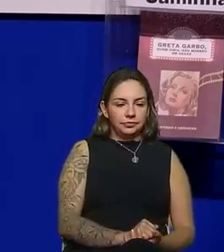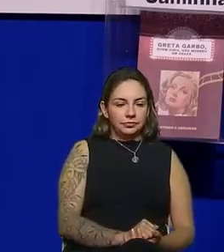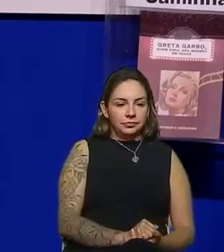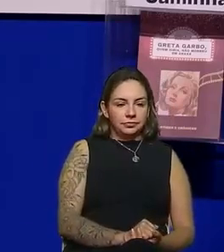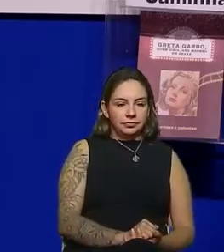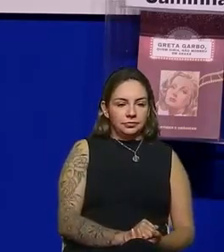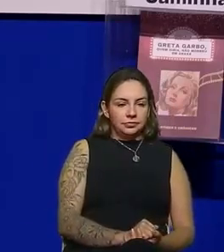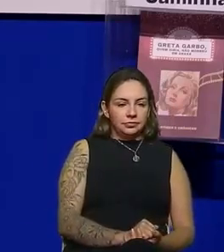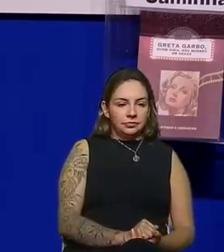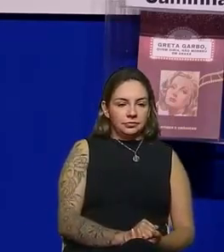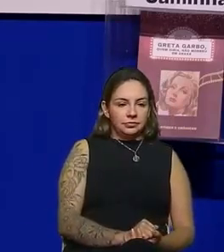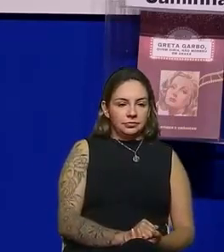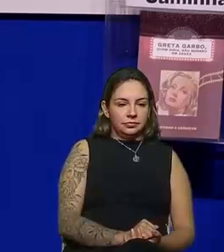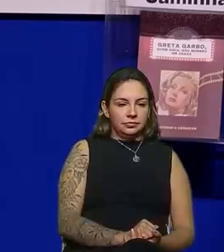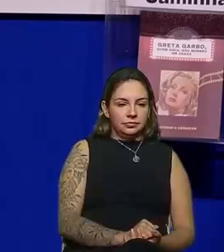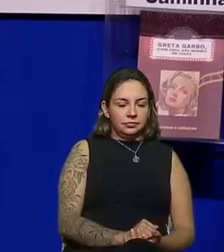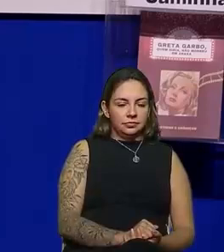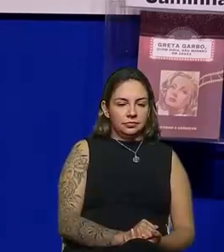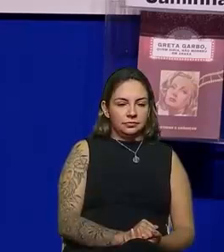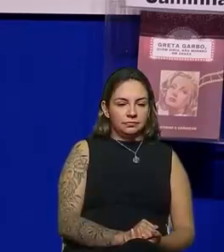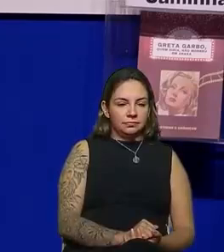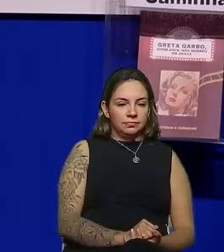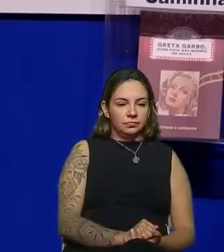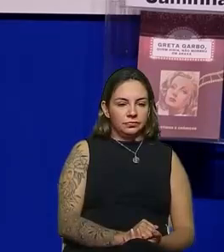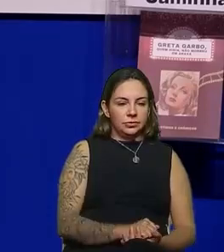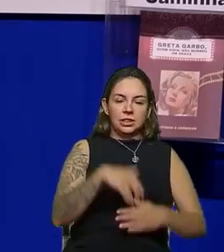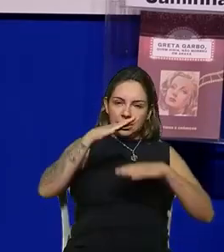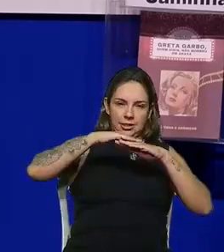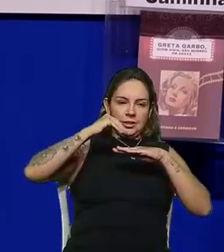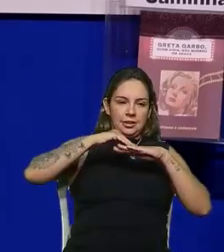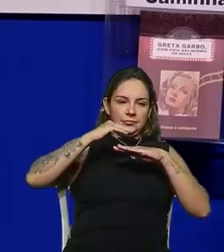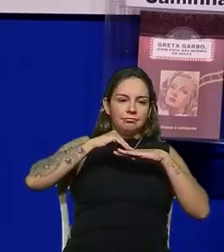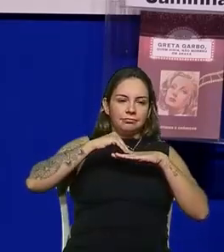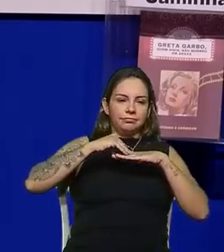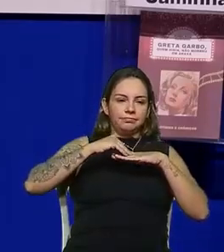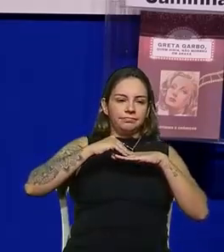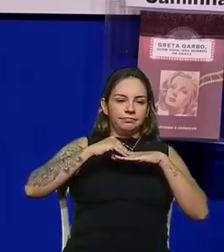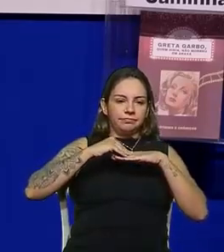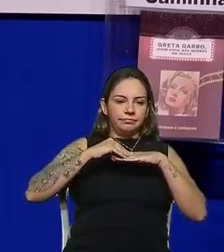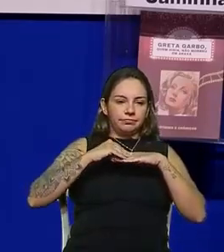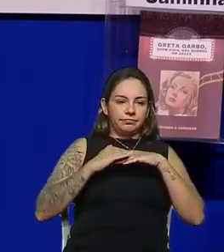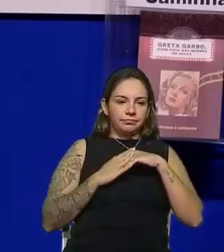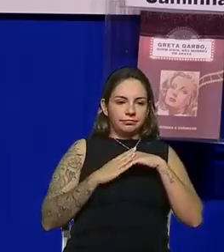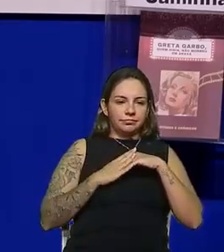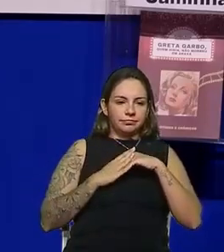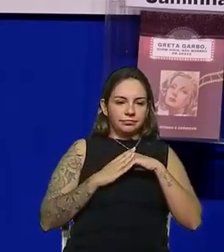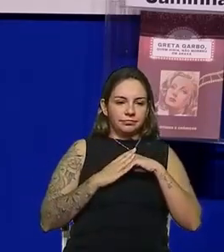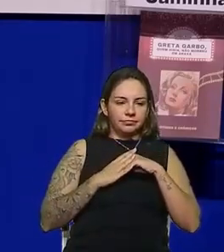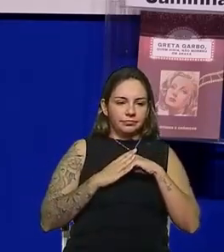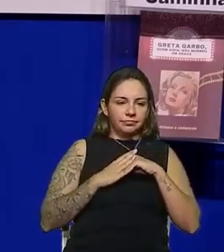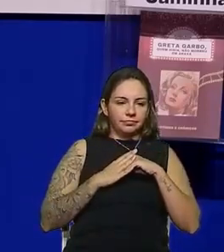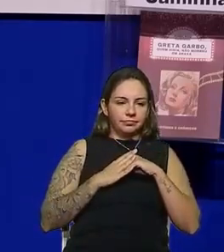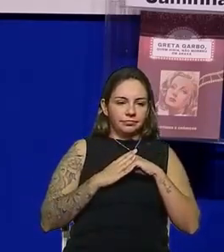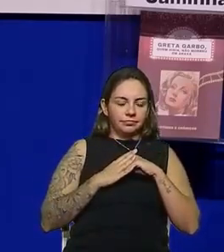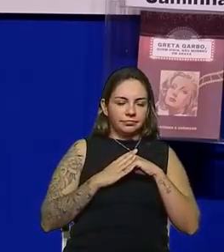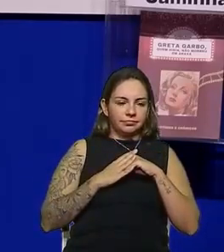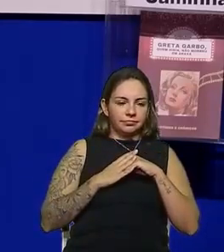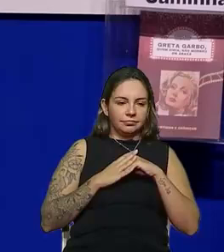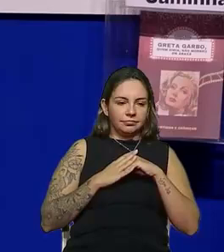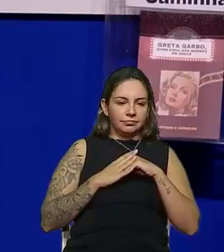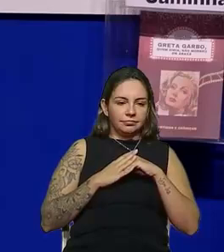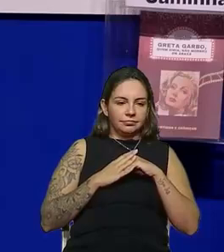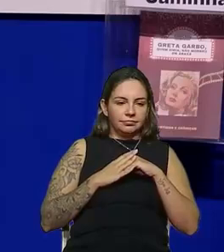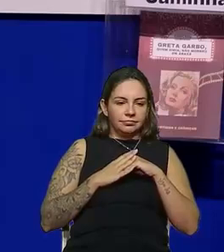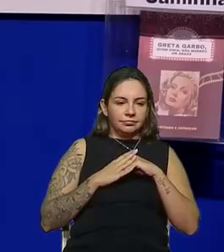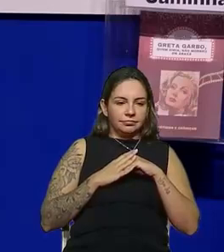pessoas... eu herdei esse carinho de alguma maneira também, não necessariamente merecendo ele, porque eu não fiz nada de especial na